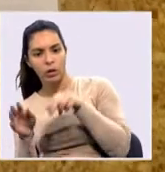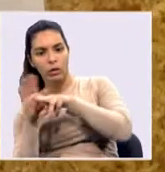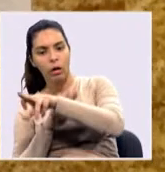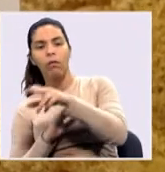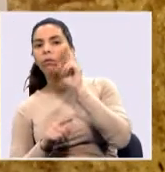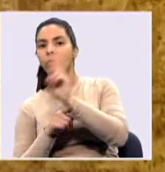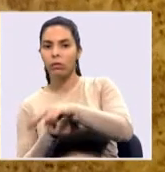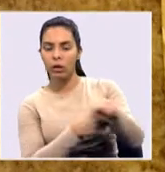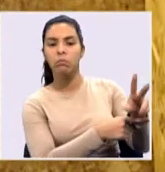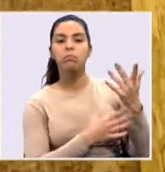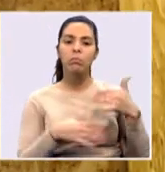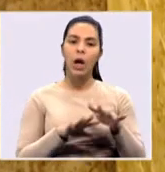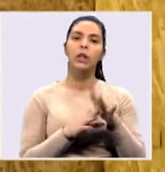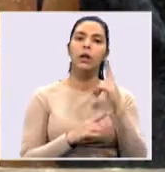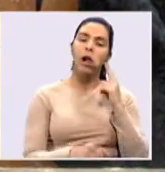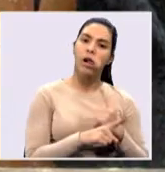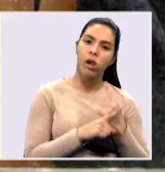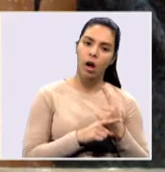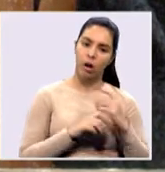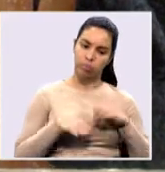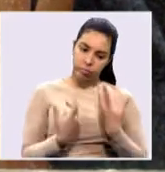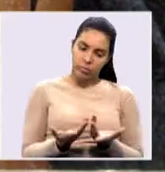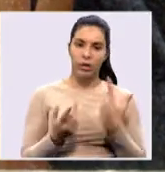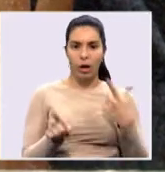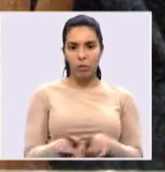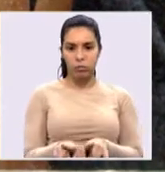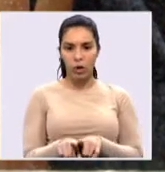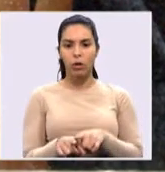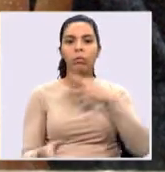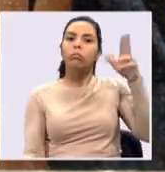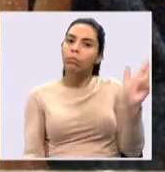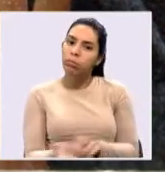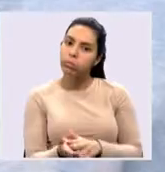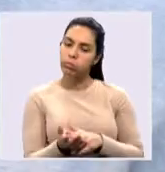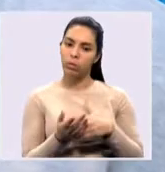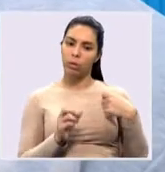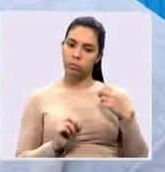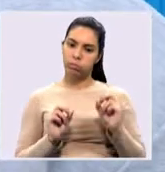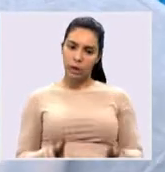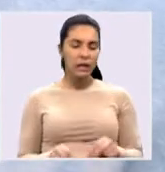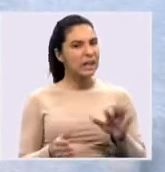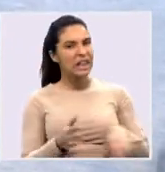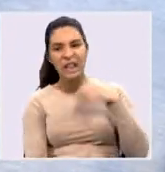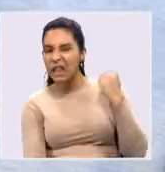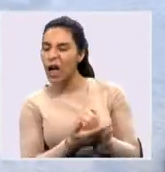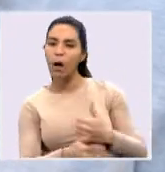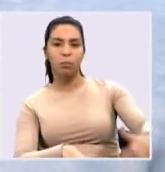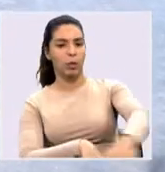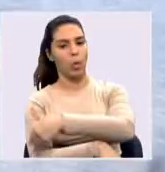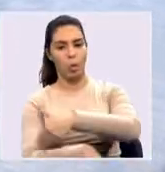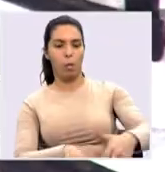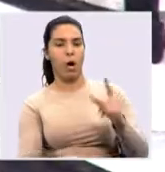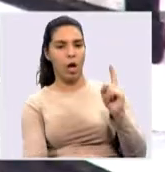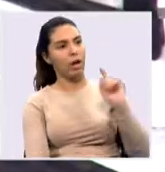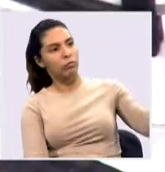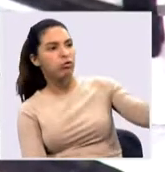galerias. Ainda assim, a essência deve manter-se igual. O verdadeiro pintor de grafite, não é? Aquele, o purista, pinta sempre na